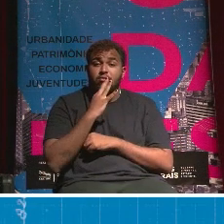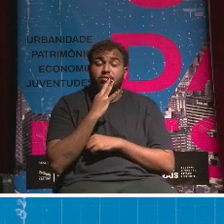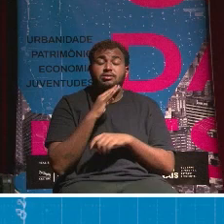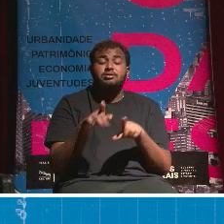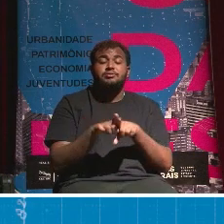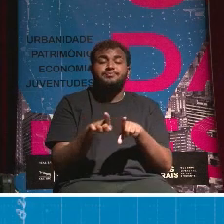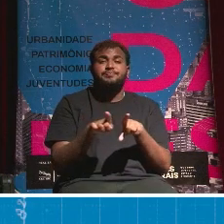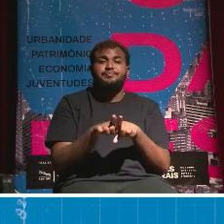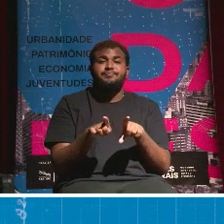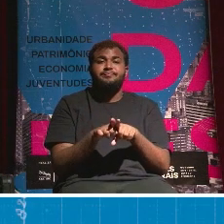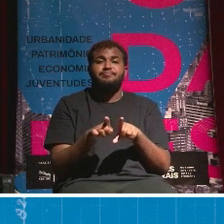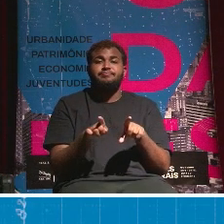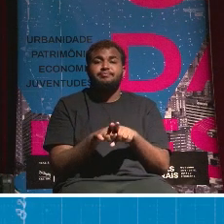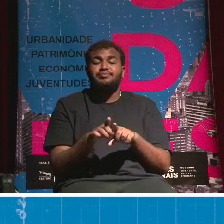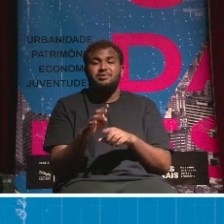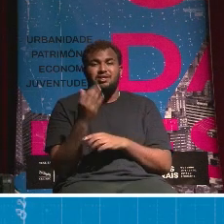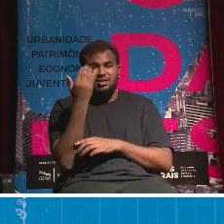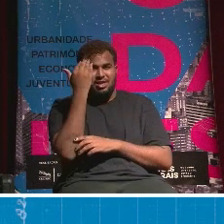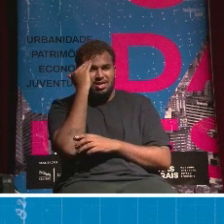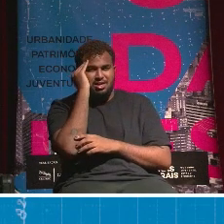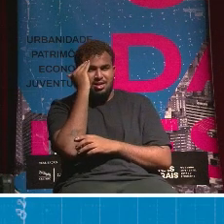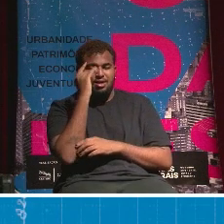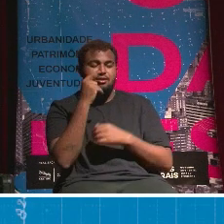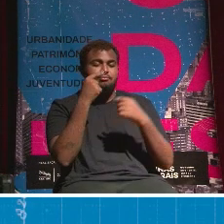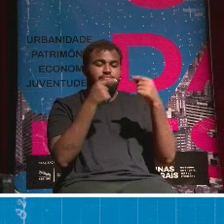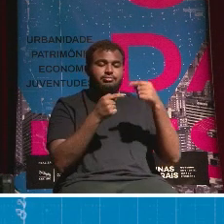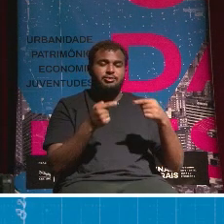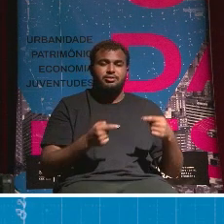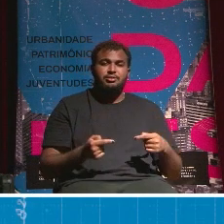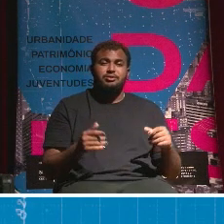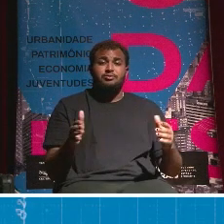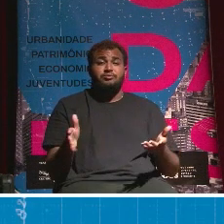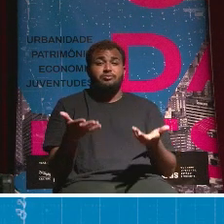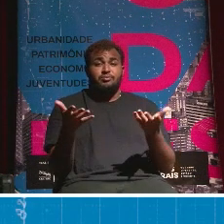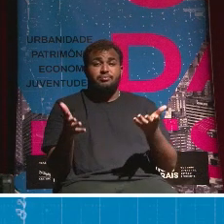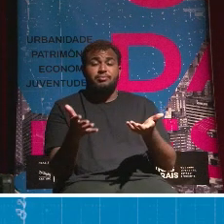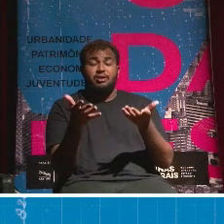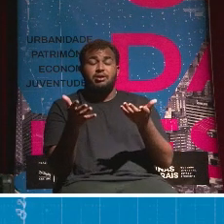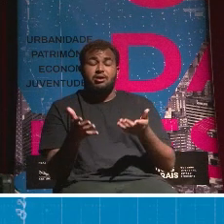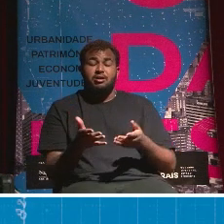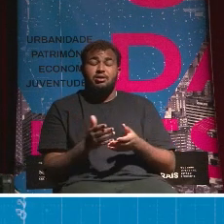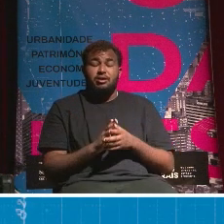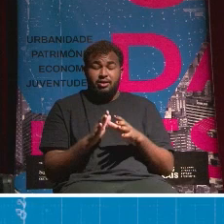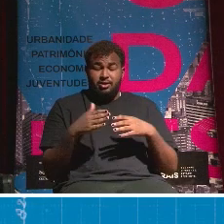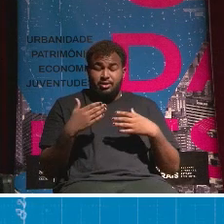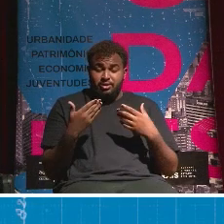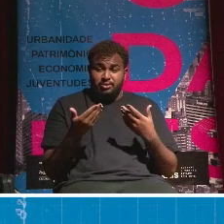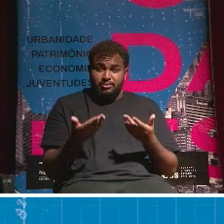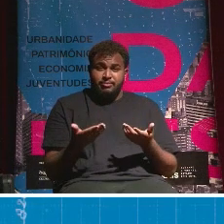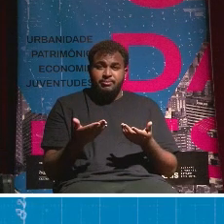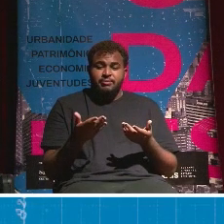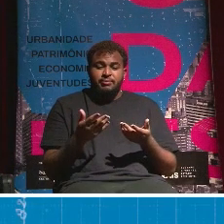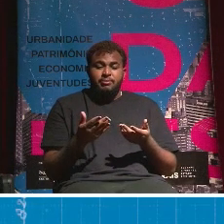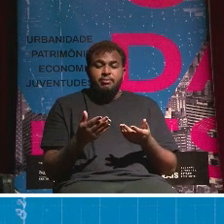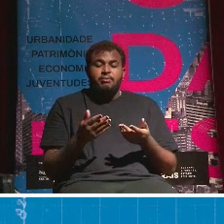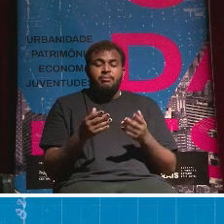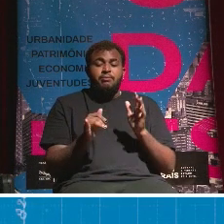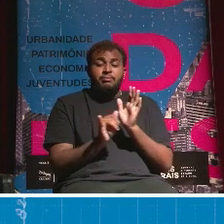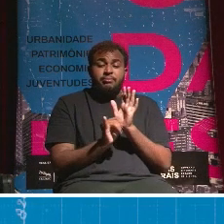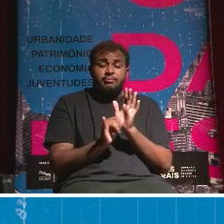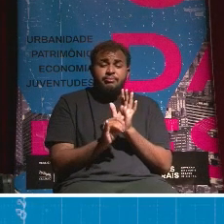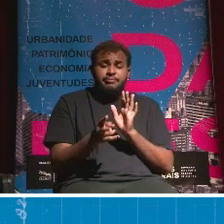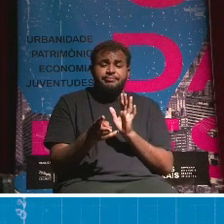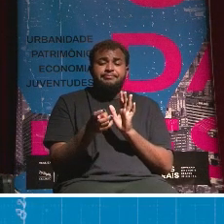elementos a serem considerados para políticas de fomento e incentivo. E ali, identificar e